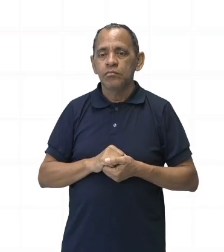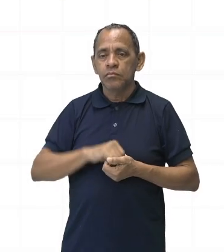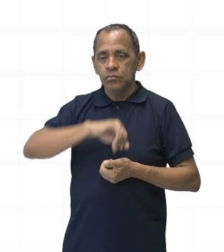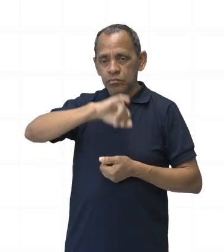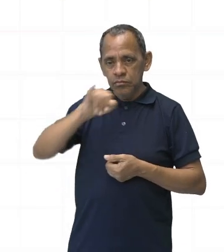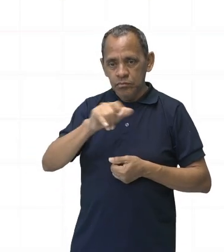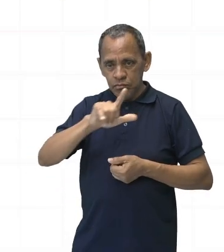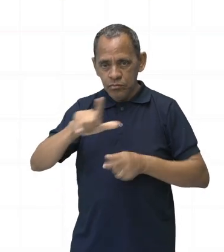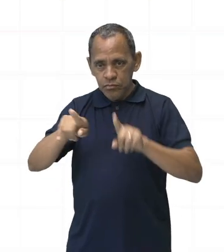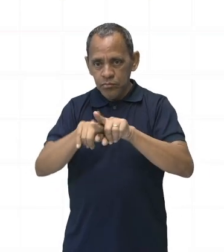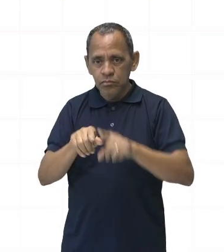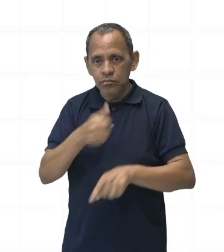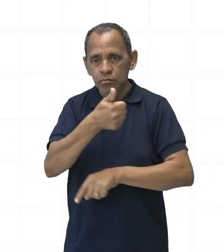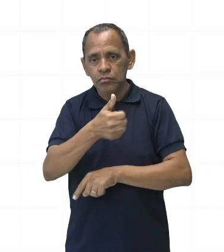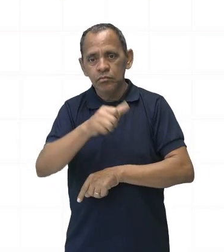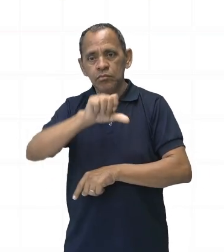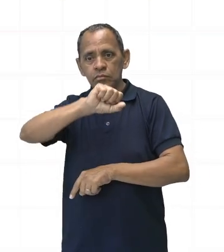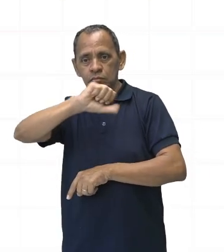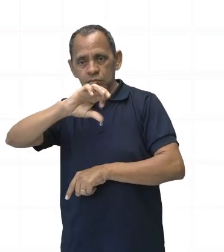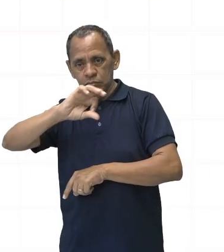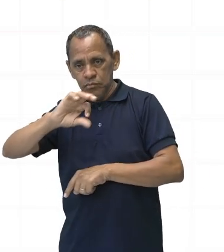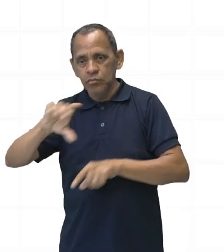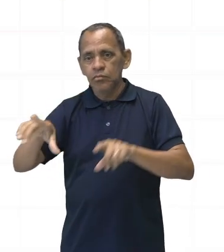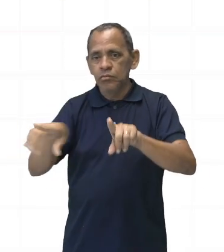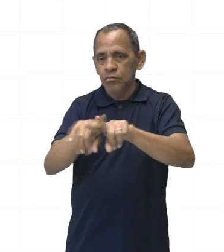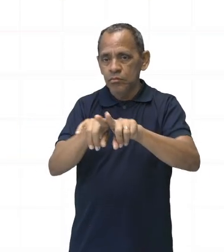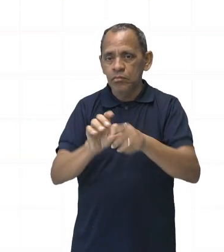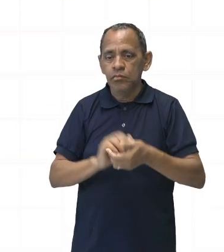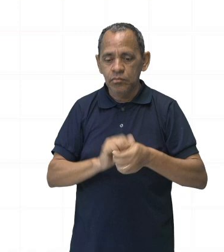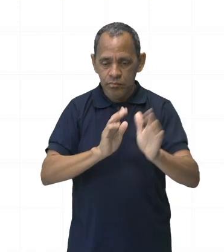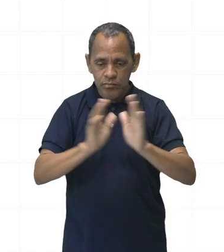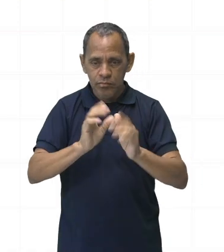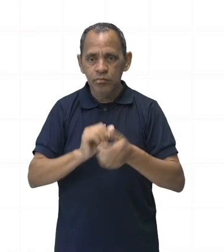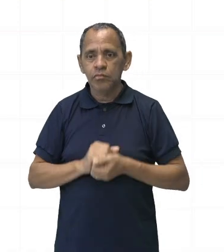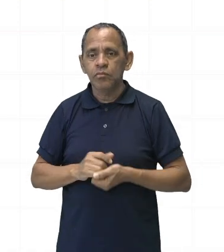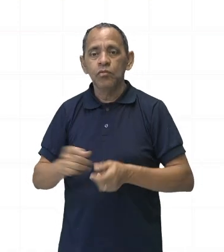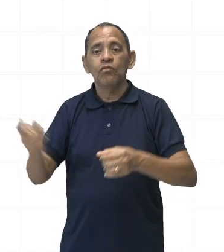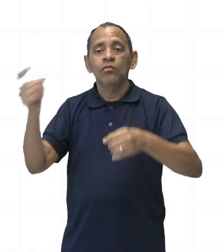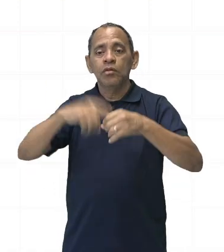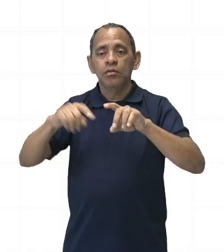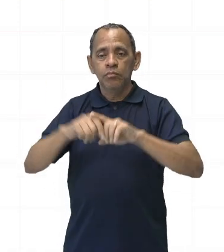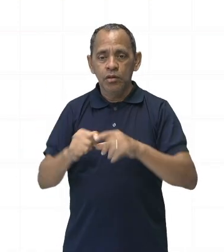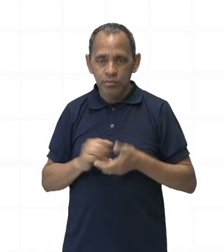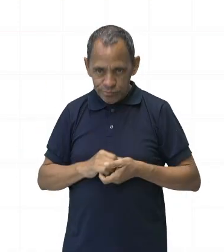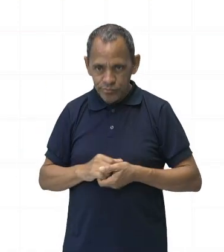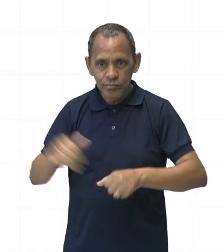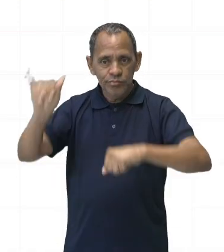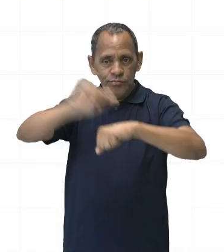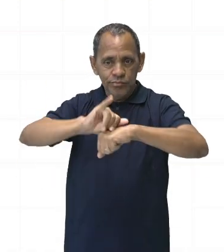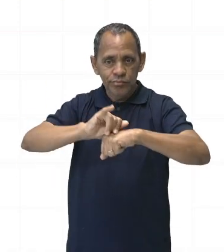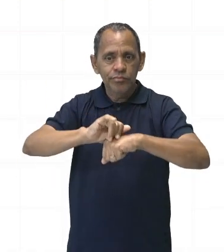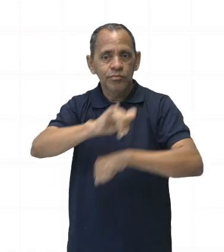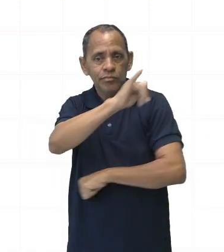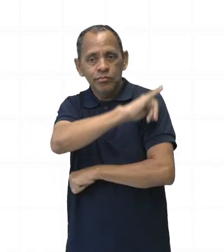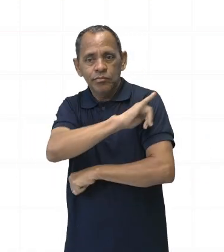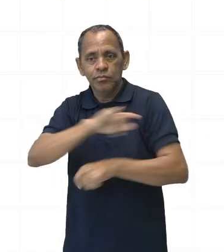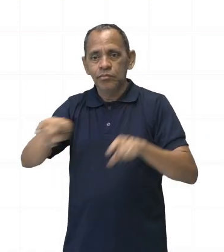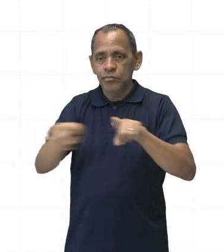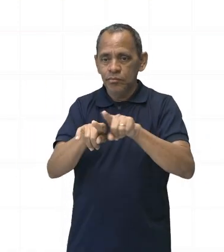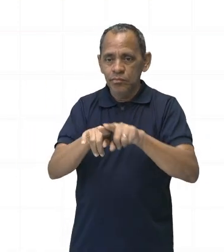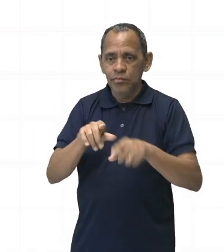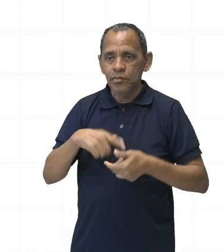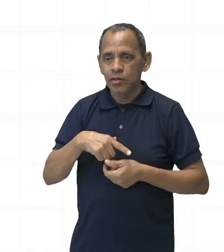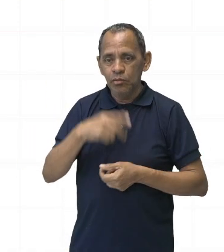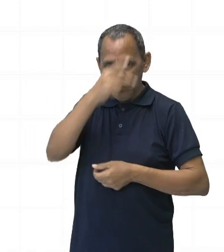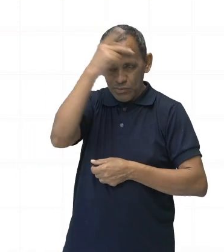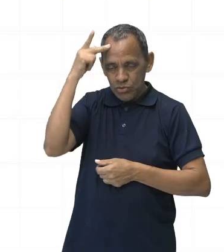estava voltando para a capital, que no caso, na época, era o Rio de Janeiro, e ele foi surpreendido com um tiro,